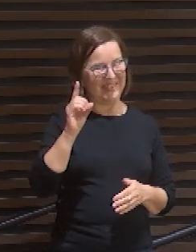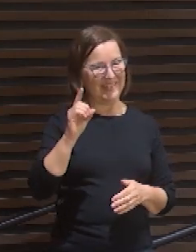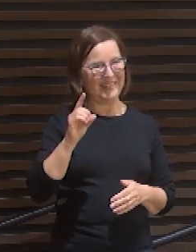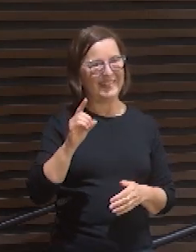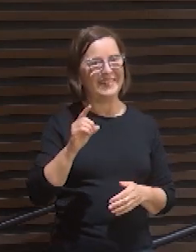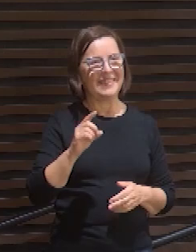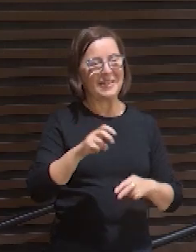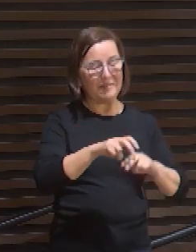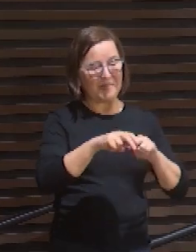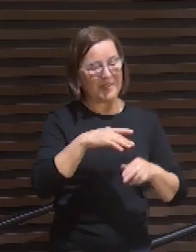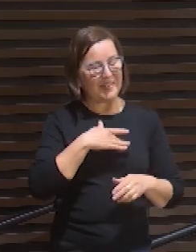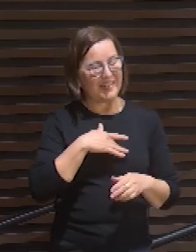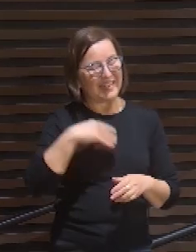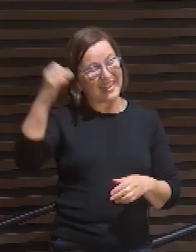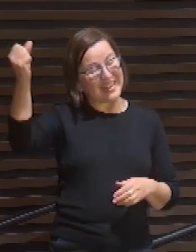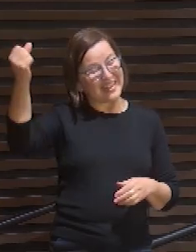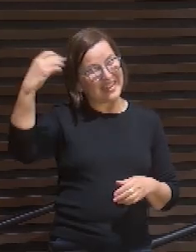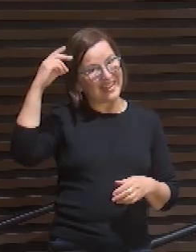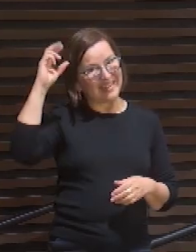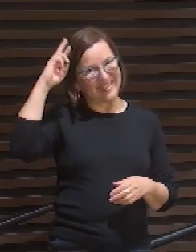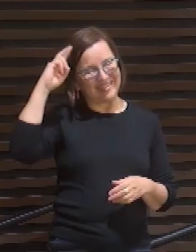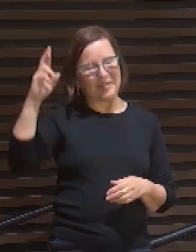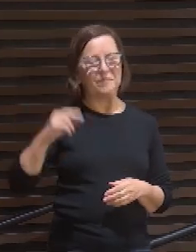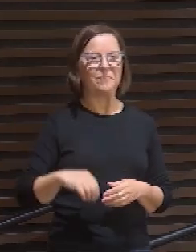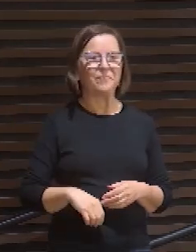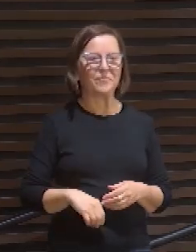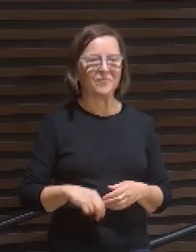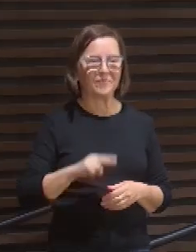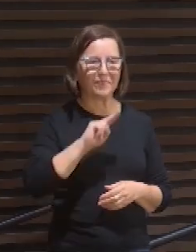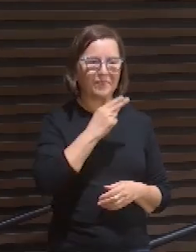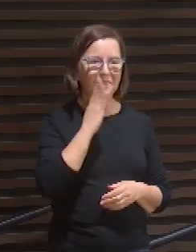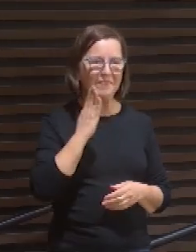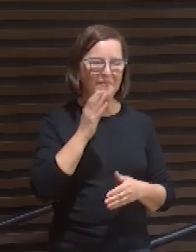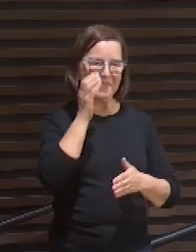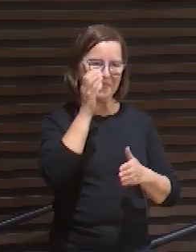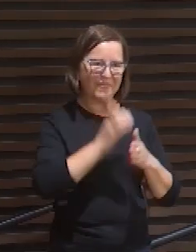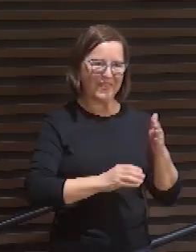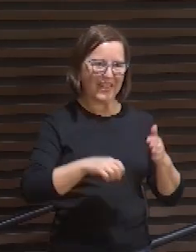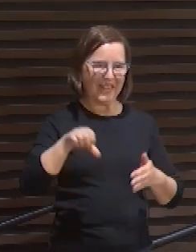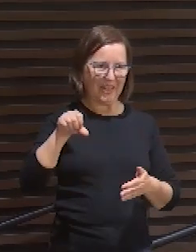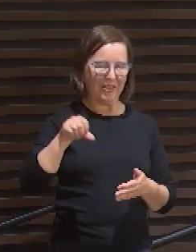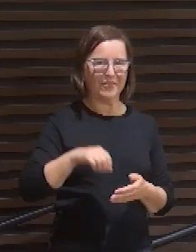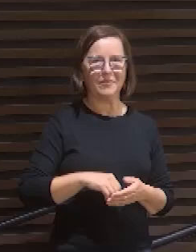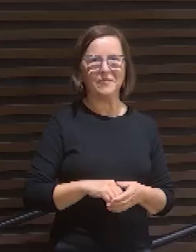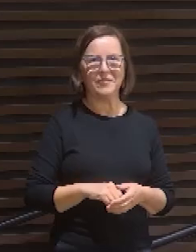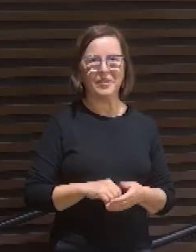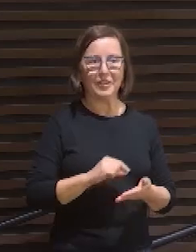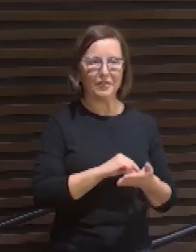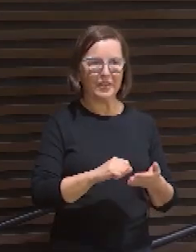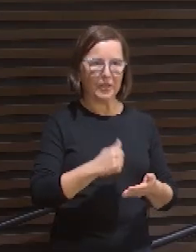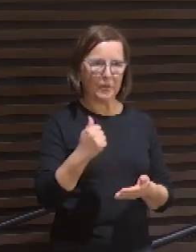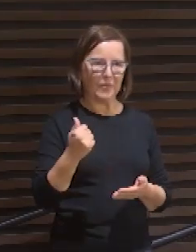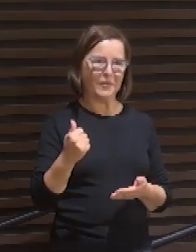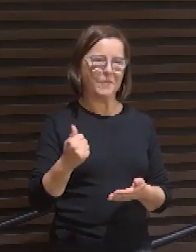Senhor. Hebreus capítulo 9, quando porém, versículo 11.